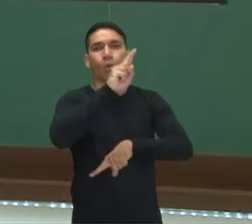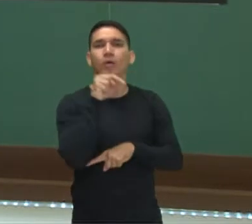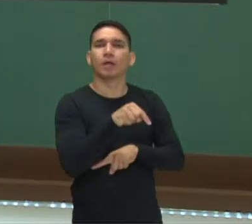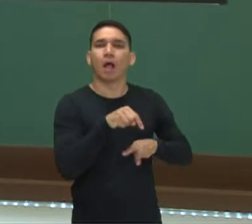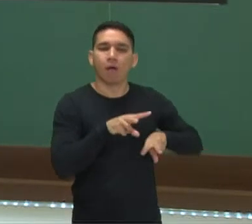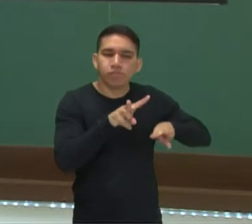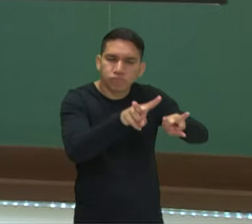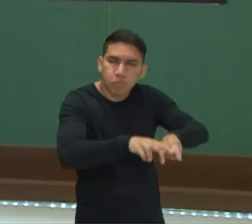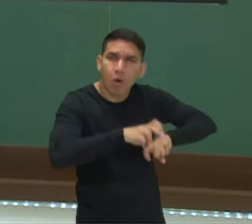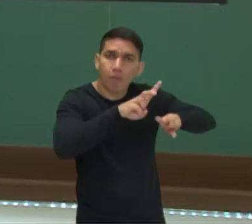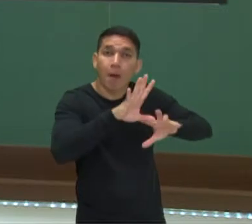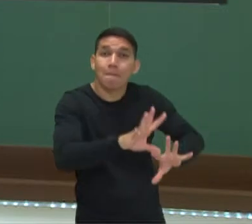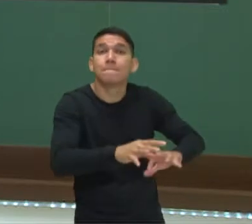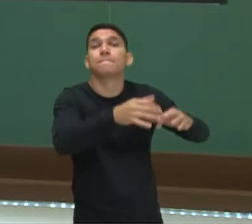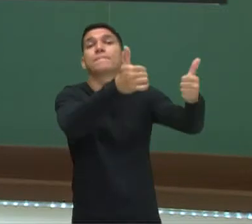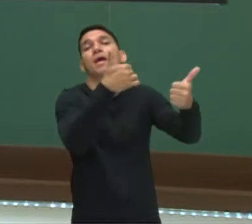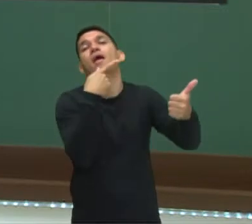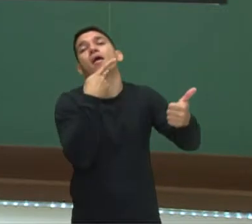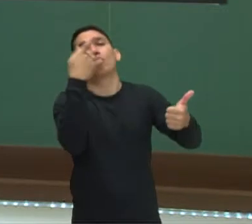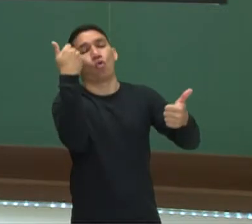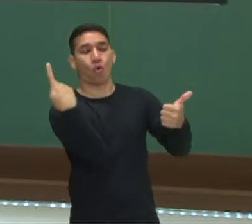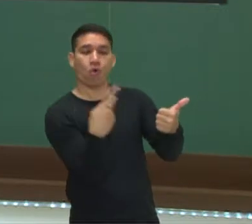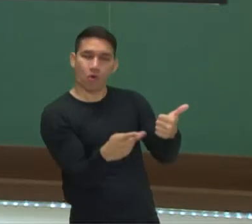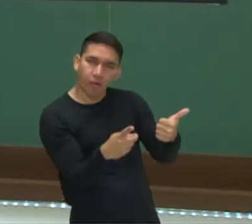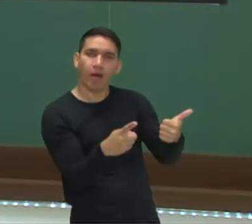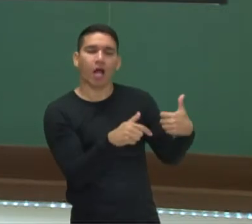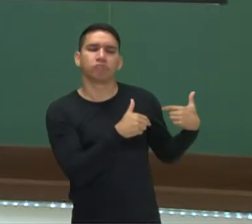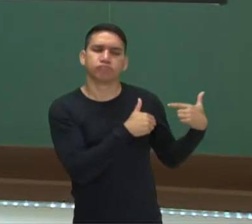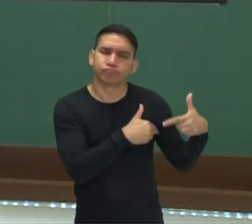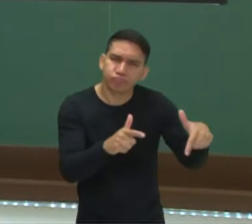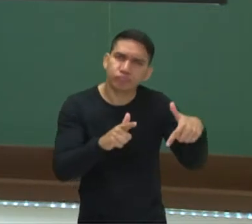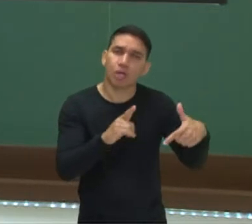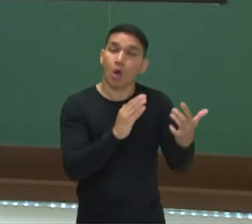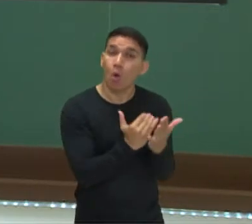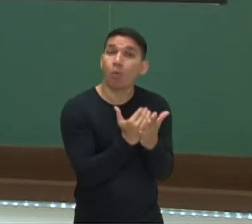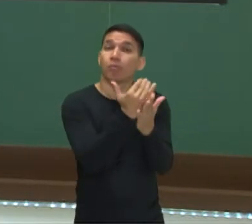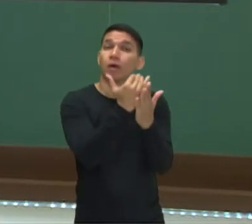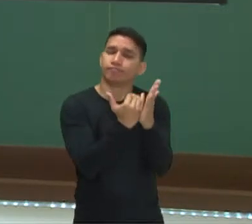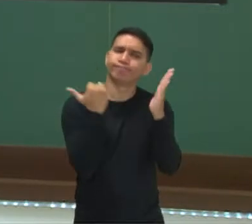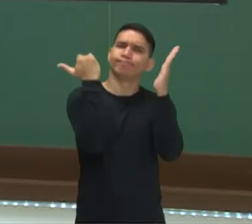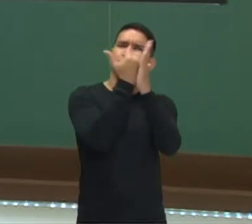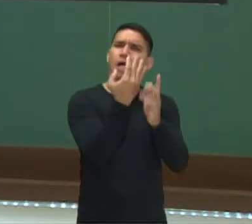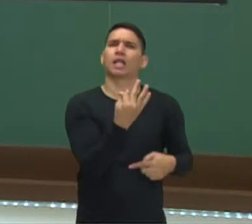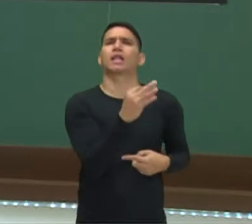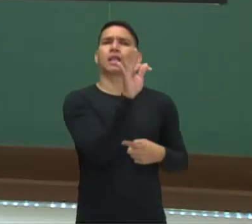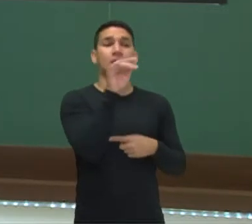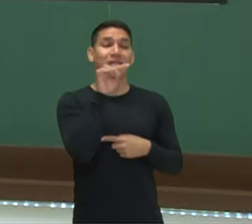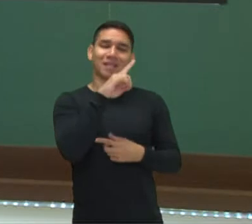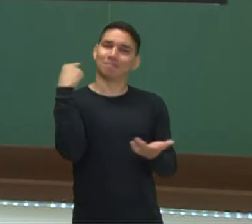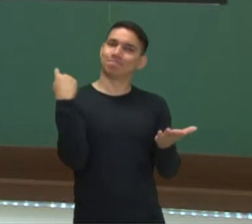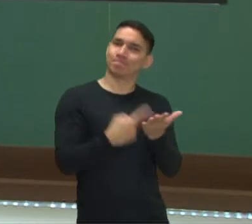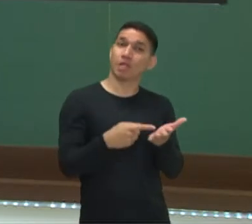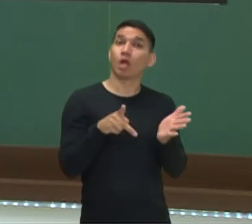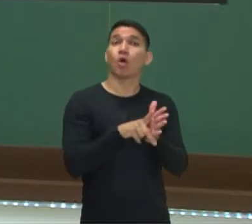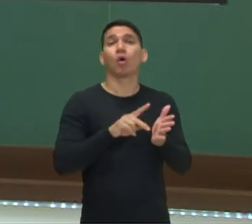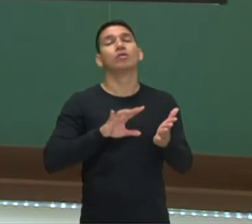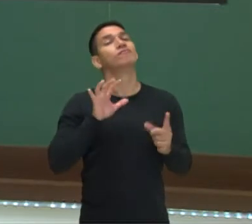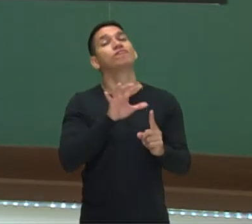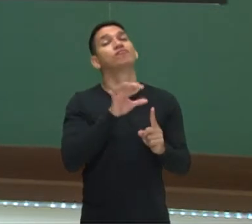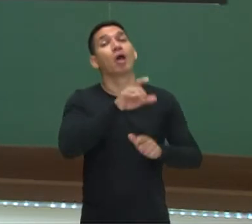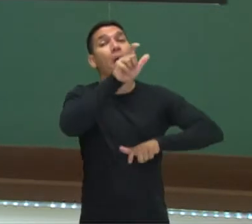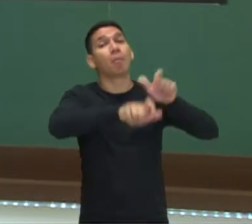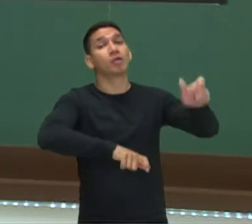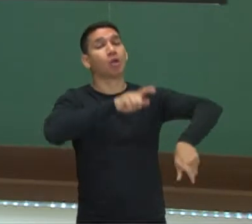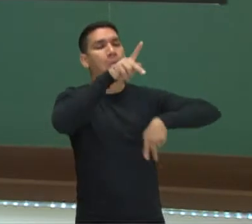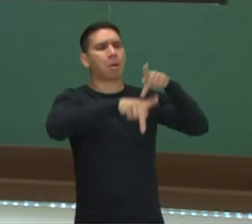melhorar as atividades no campo. A alta mecanização foi um fator decisivo, que acabou fazendo com que as pessoas saíssem